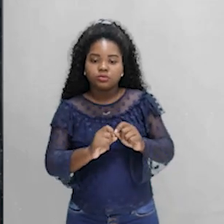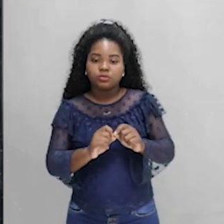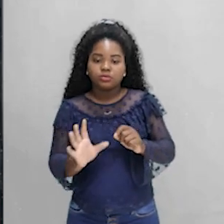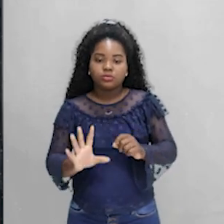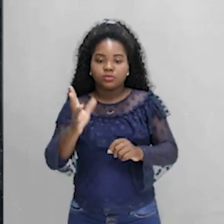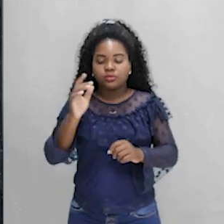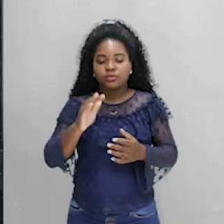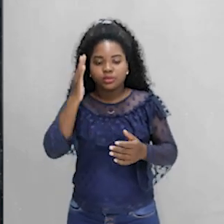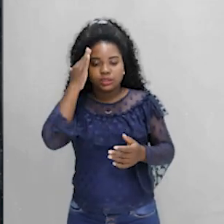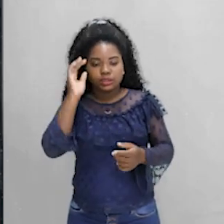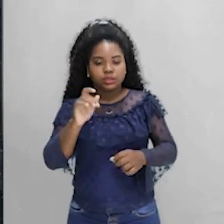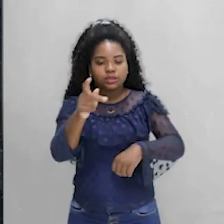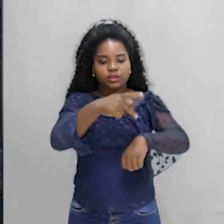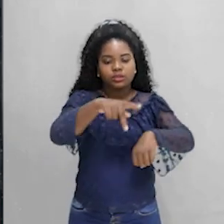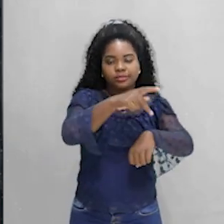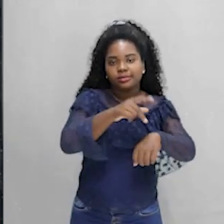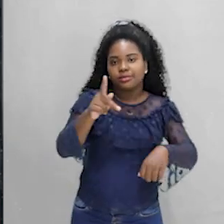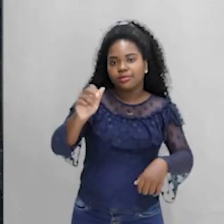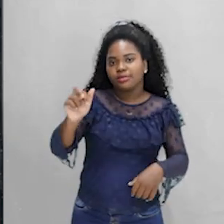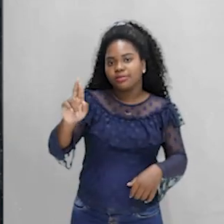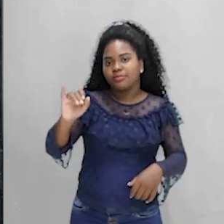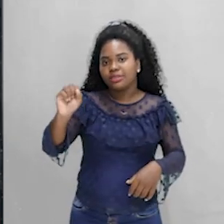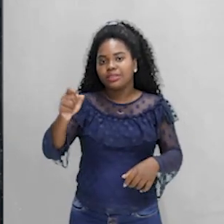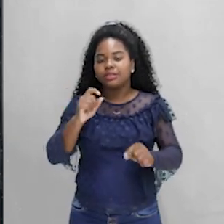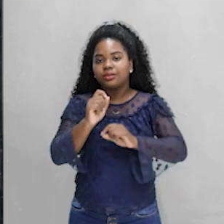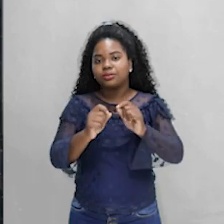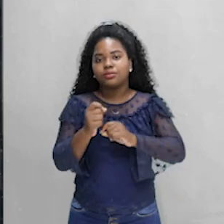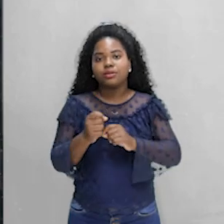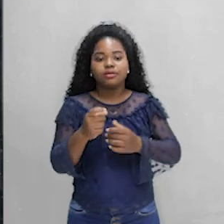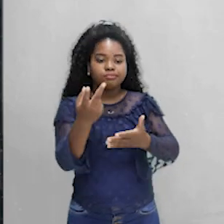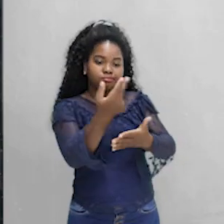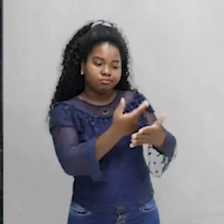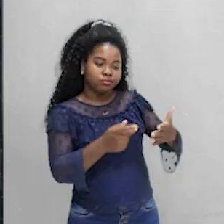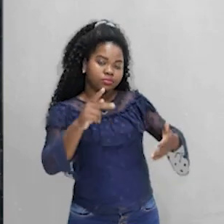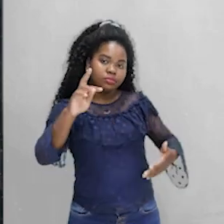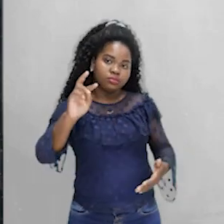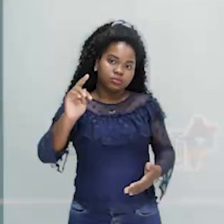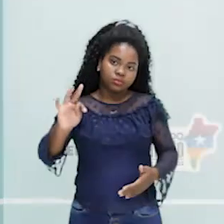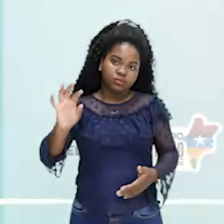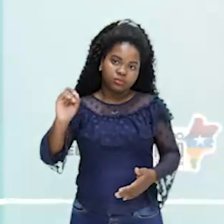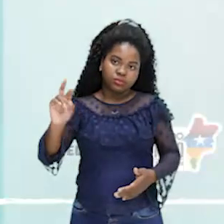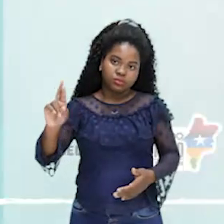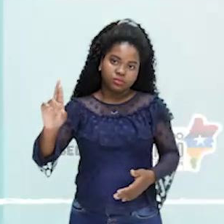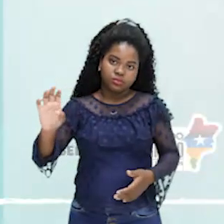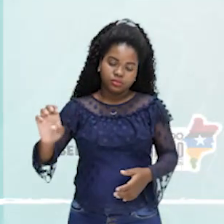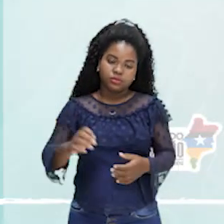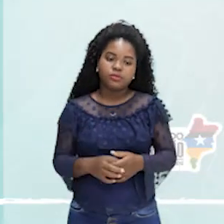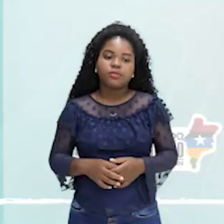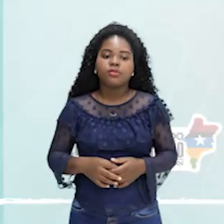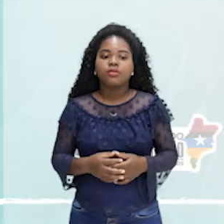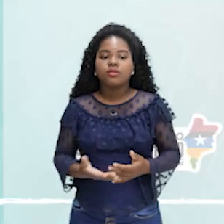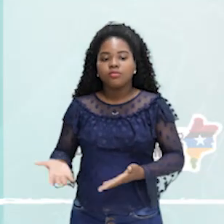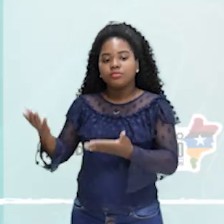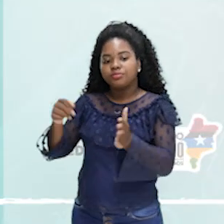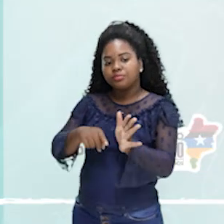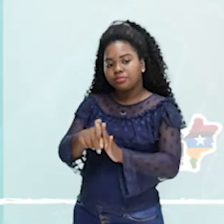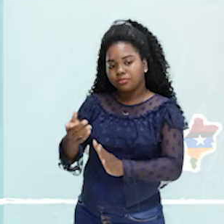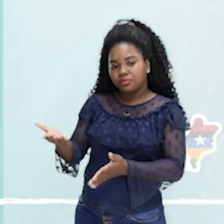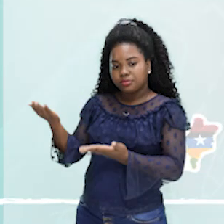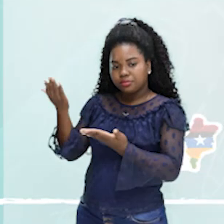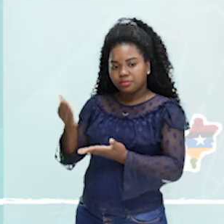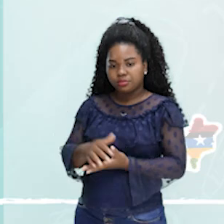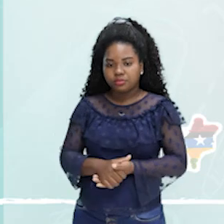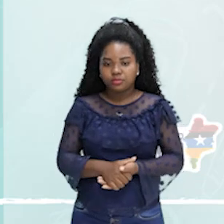da torre, né? Aqui atrás. Vamos para as questões. O efeito de humor presente no cartoon, tá, gente? Aqui já é um